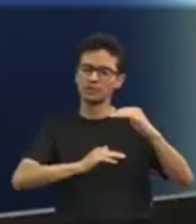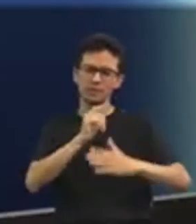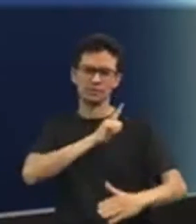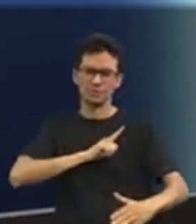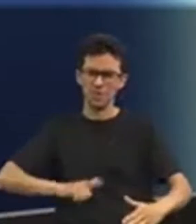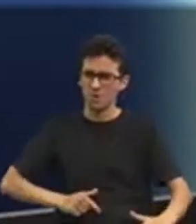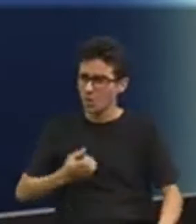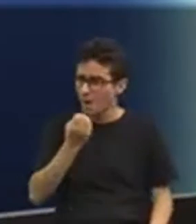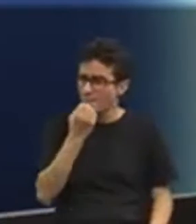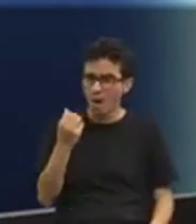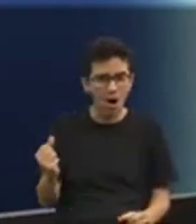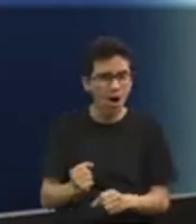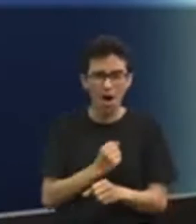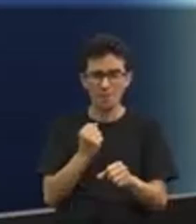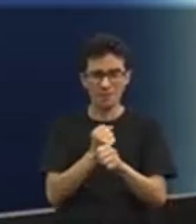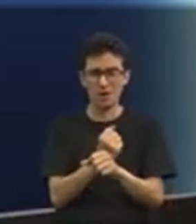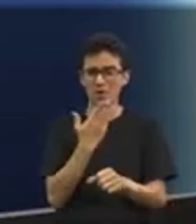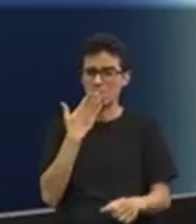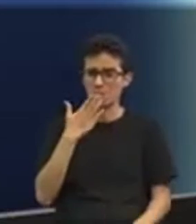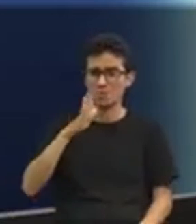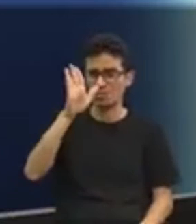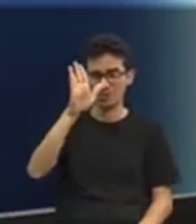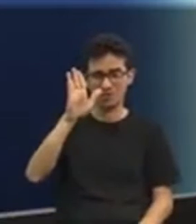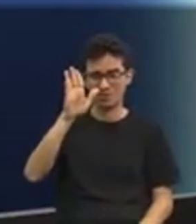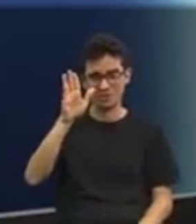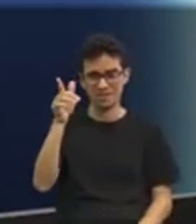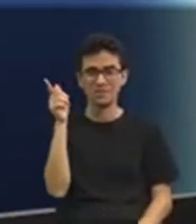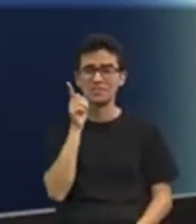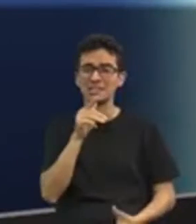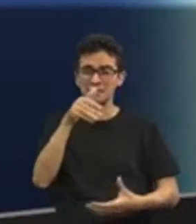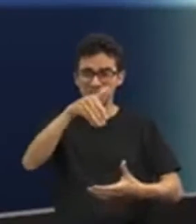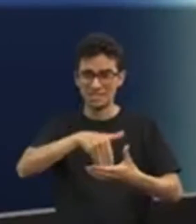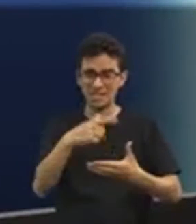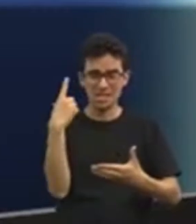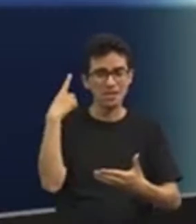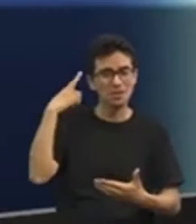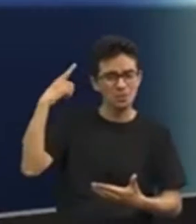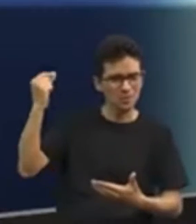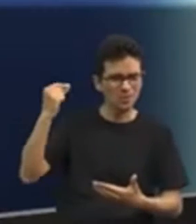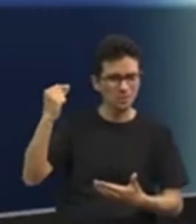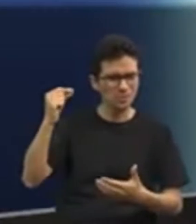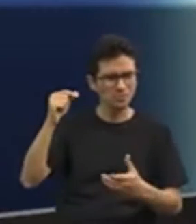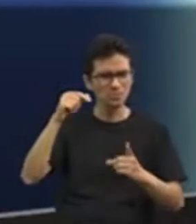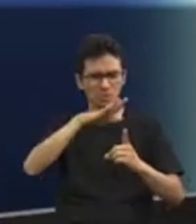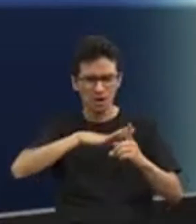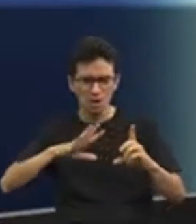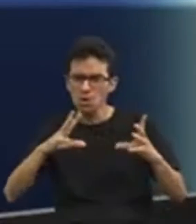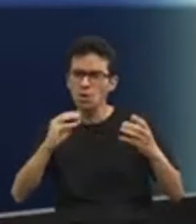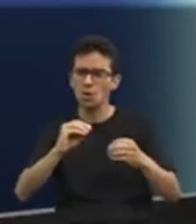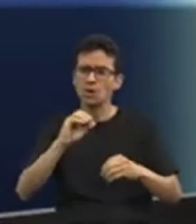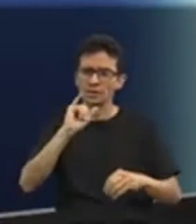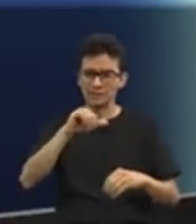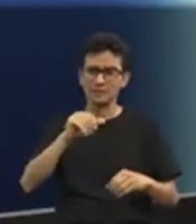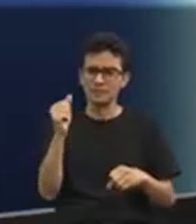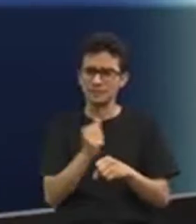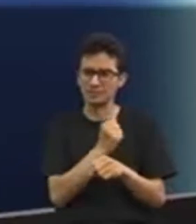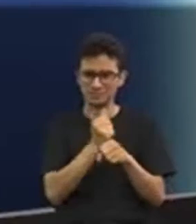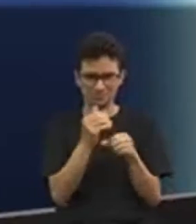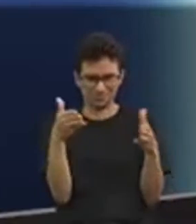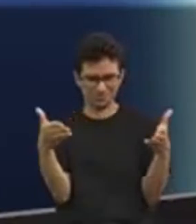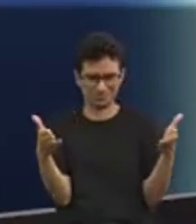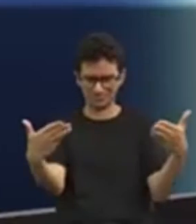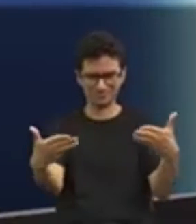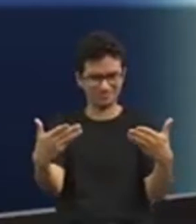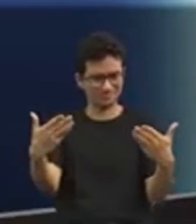não é uma grande obra Mas você promete ser eleito é promete com uma população se você foi leite se encontram em